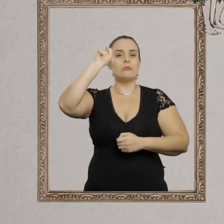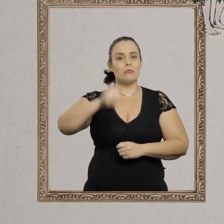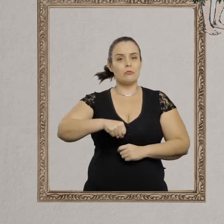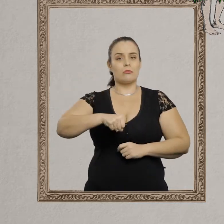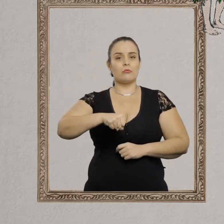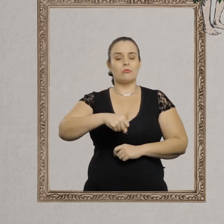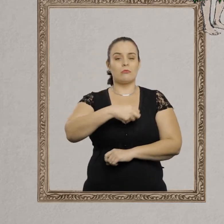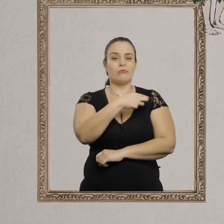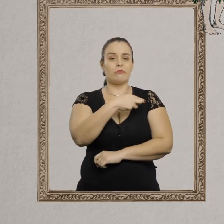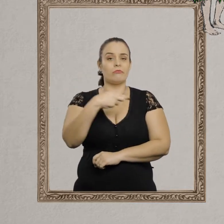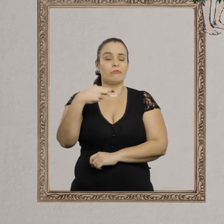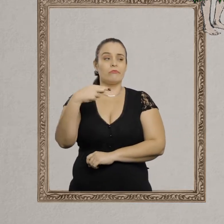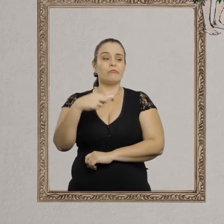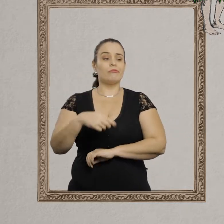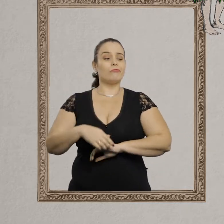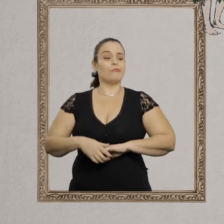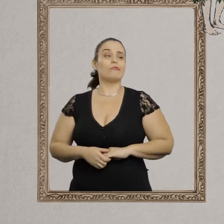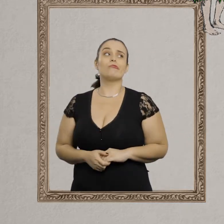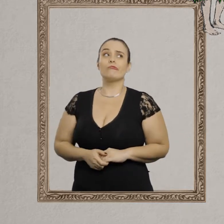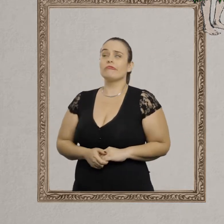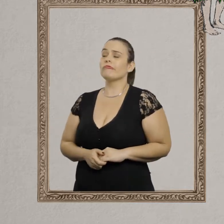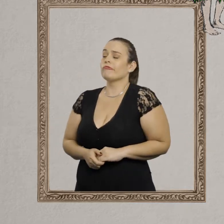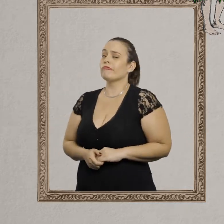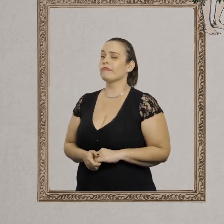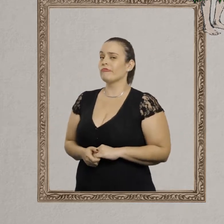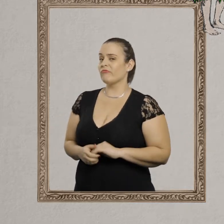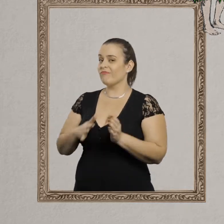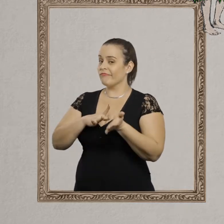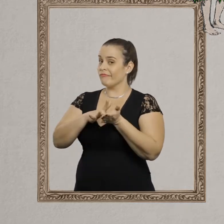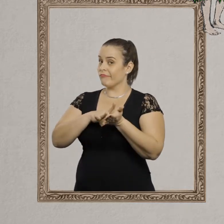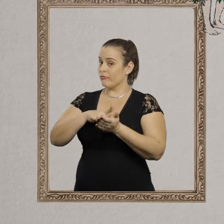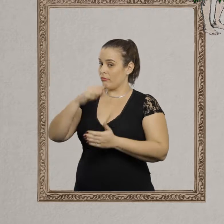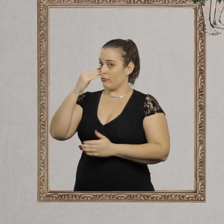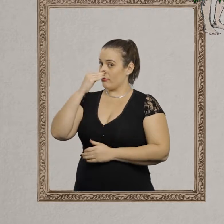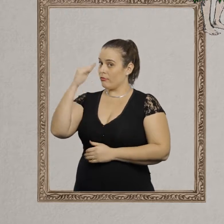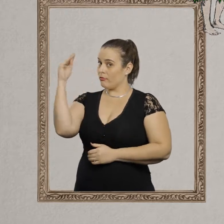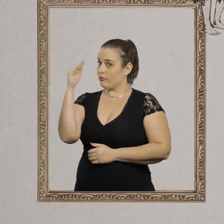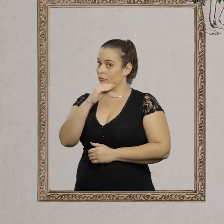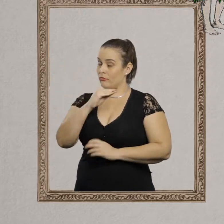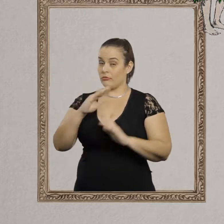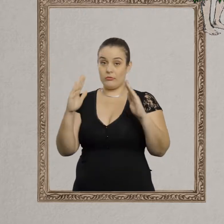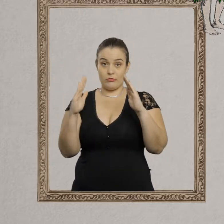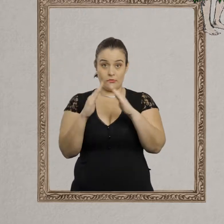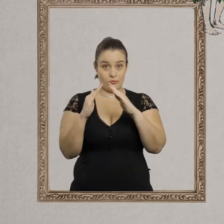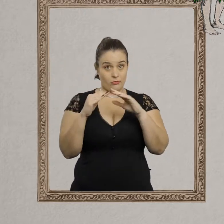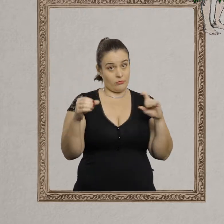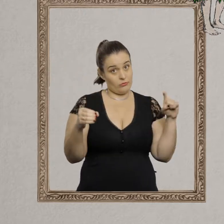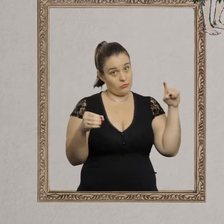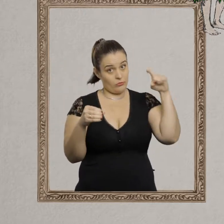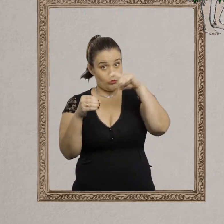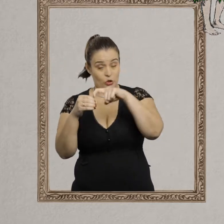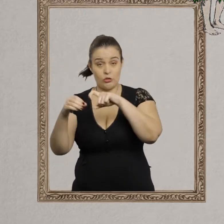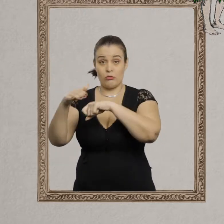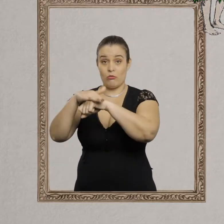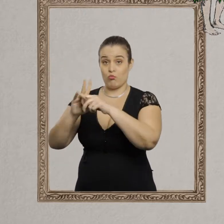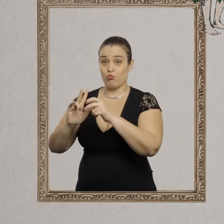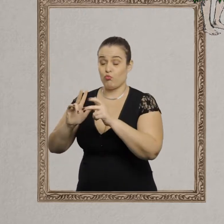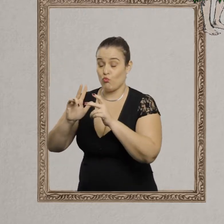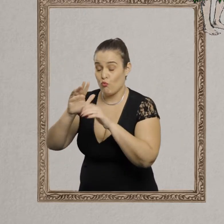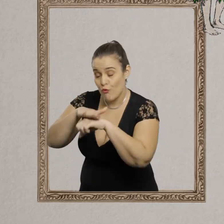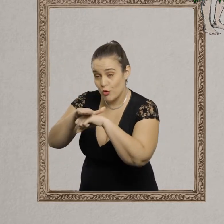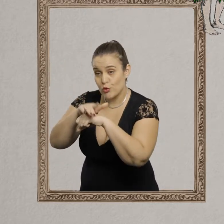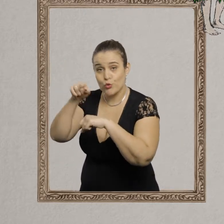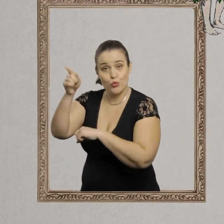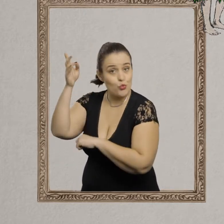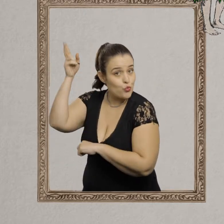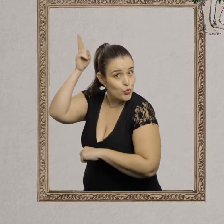para casa. Peter fingiu que não ficou triste porque Wendy ia embora. Ele saiu de casa para falar com os índios.